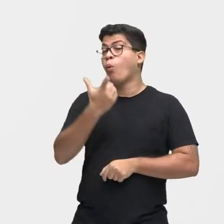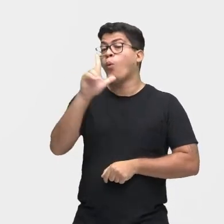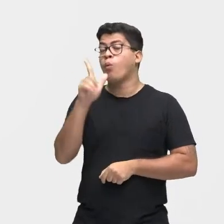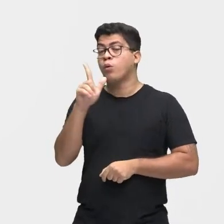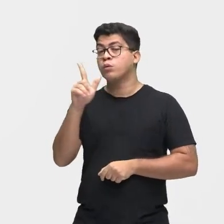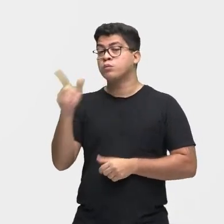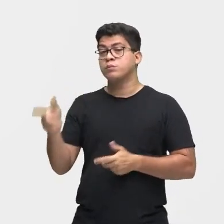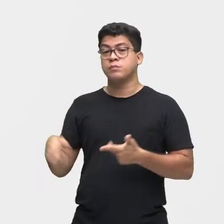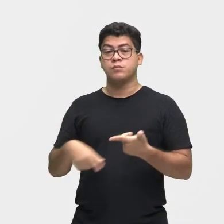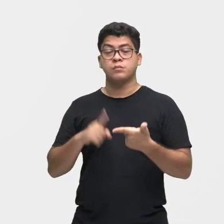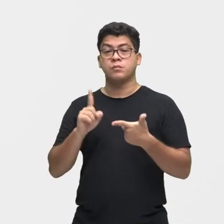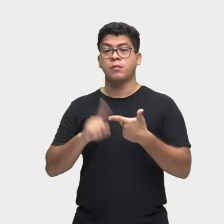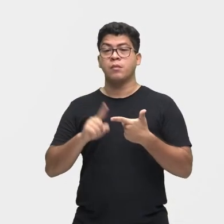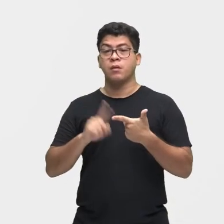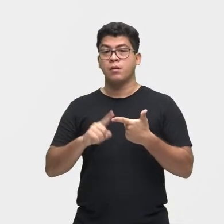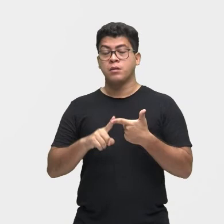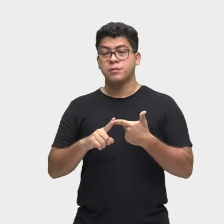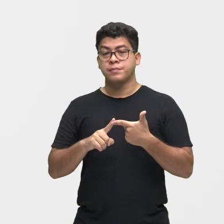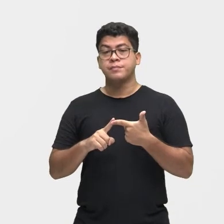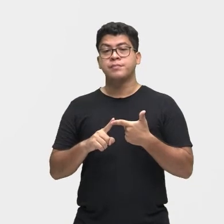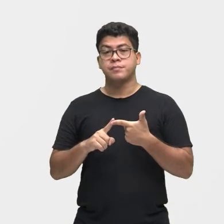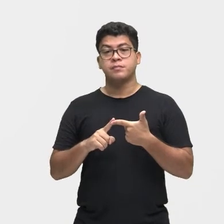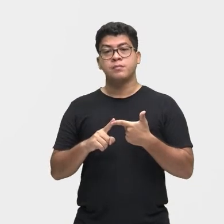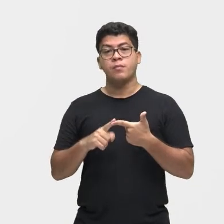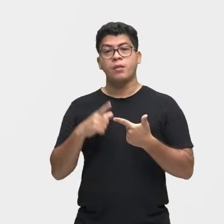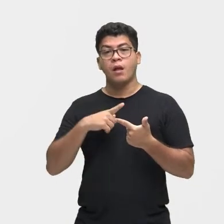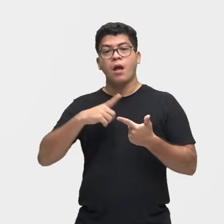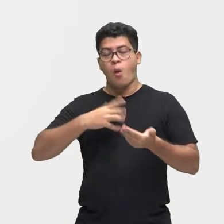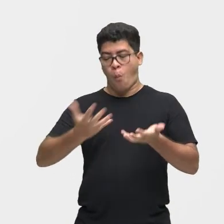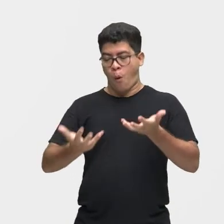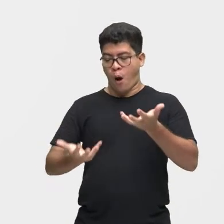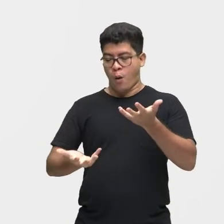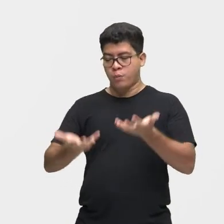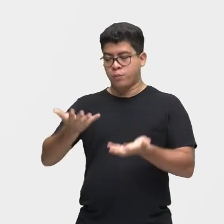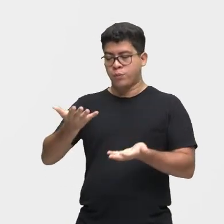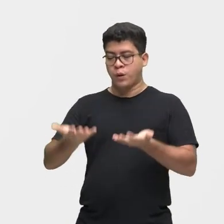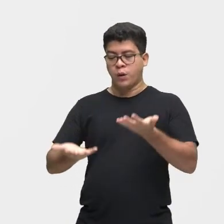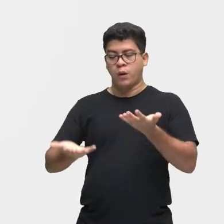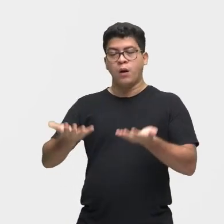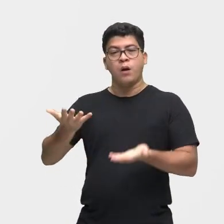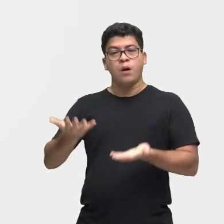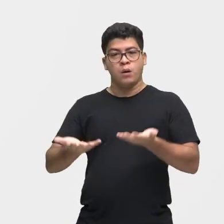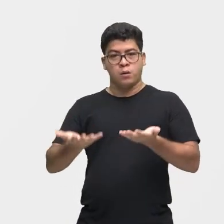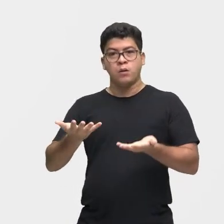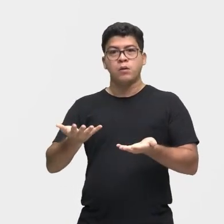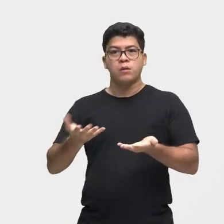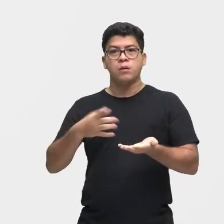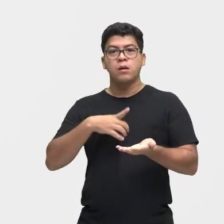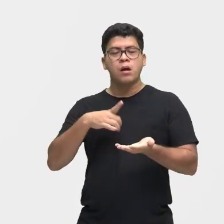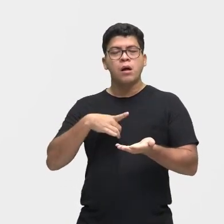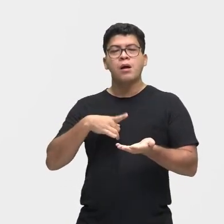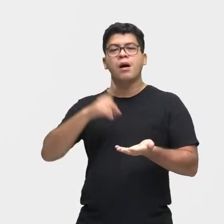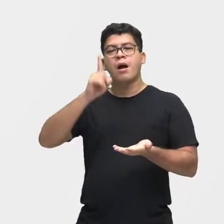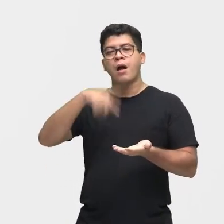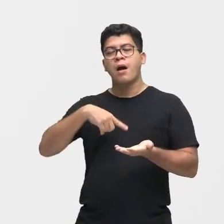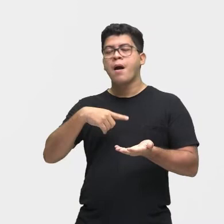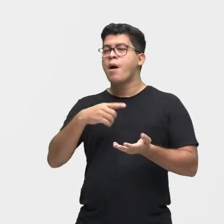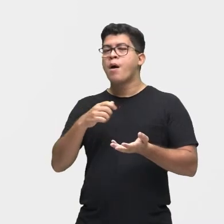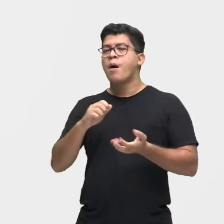vimos ali, a balança comercial favorável, que era, como eu falei para vocês, a prática de importar, de